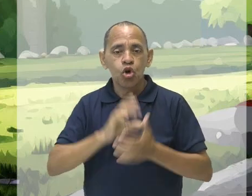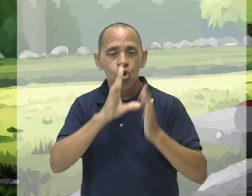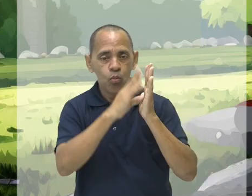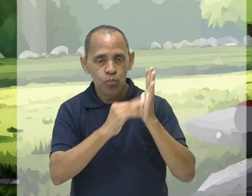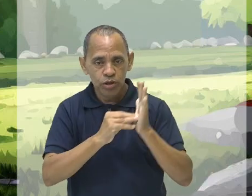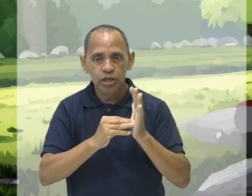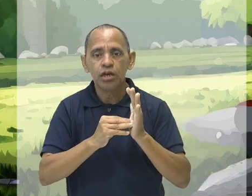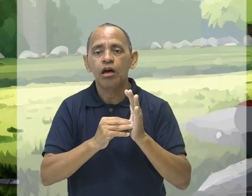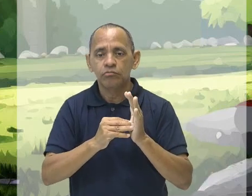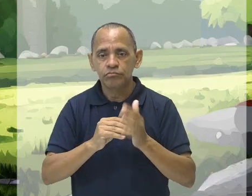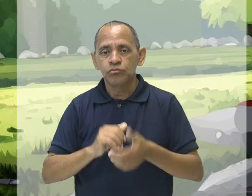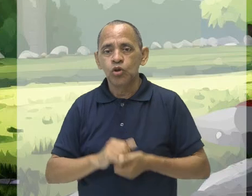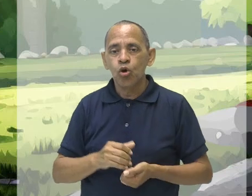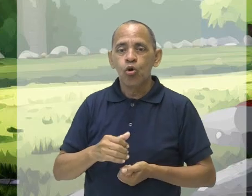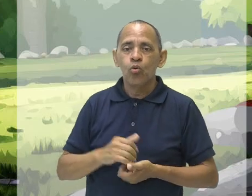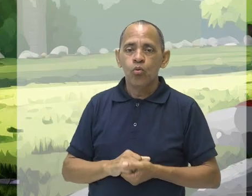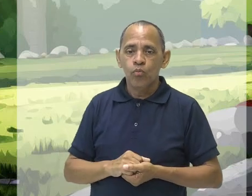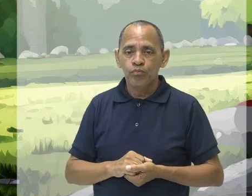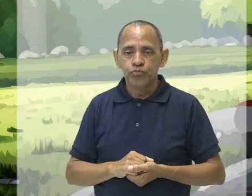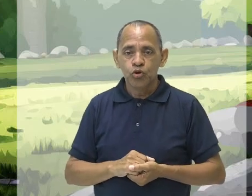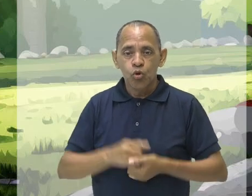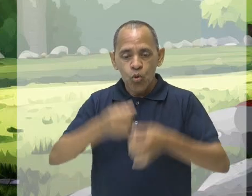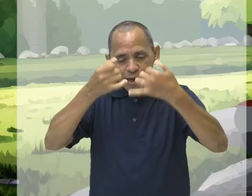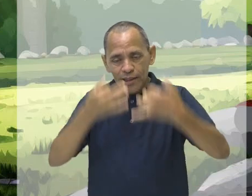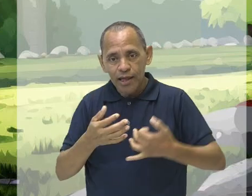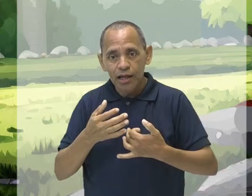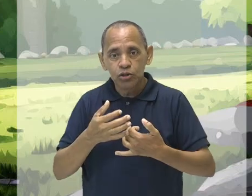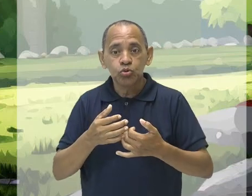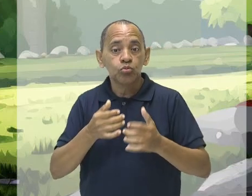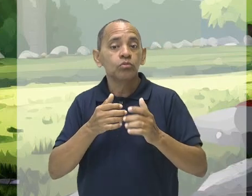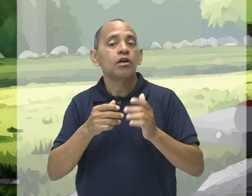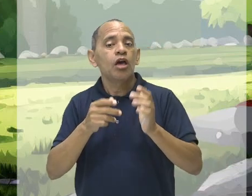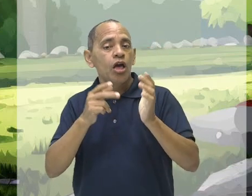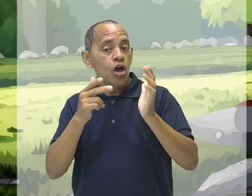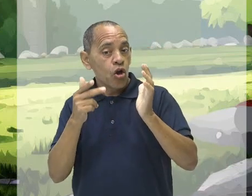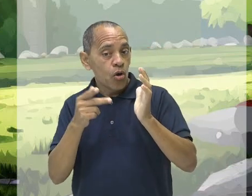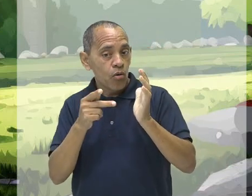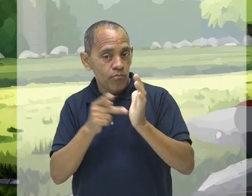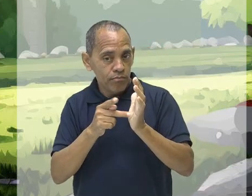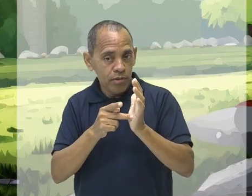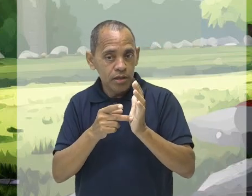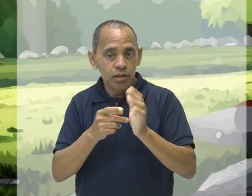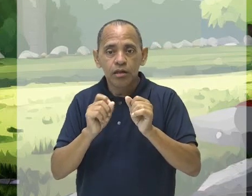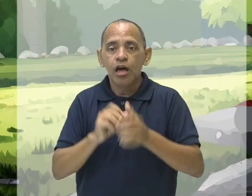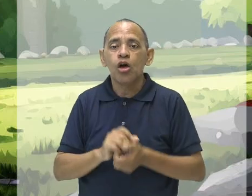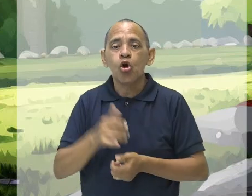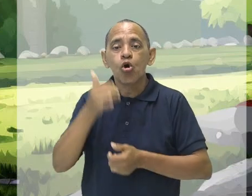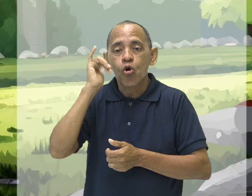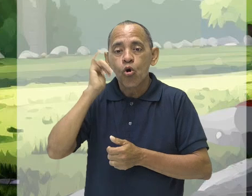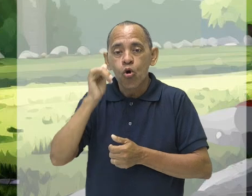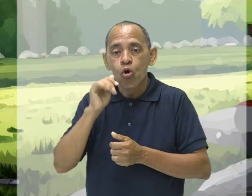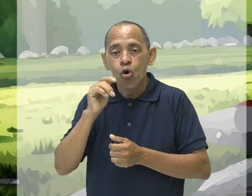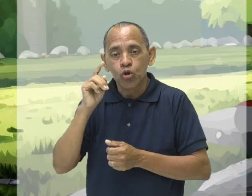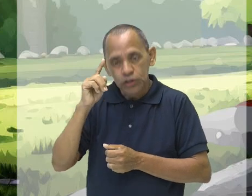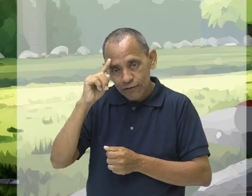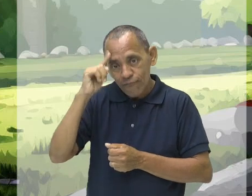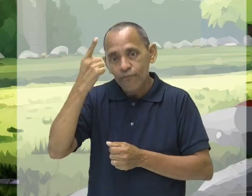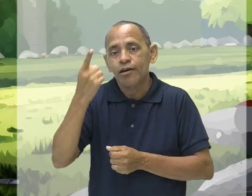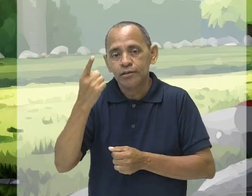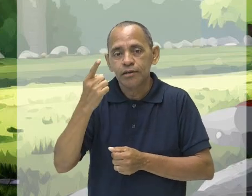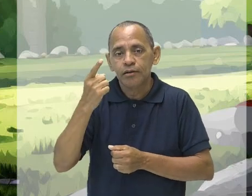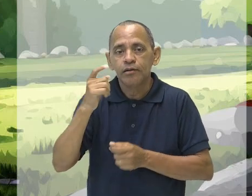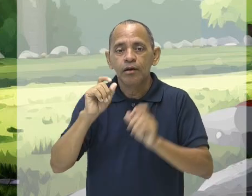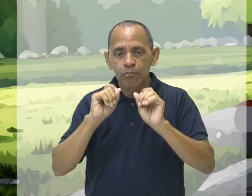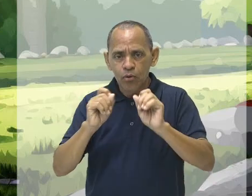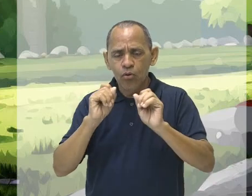Raul Castangino. Então, um conto, né, um relato a gente pode copiar, e um conto não, um conto a